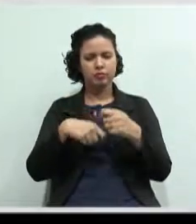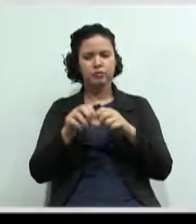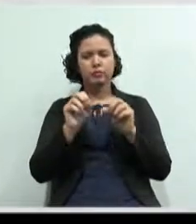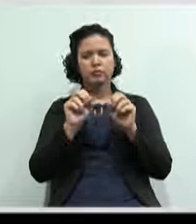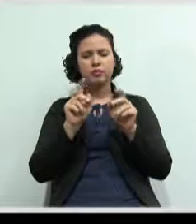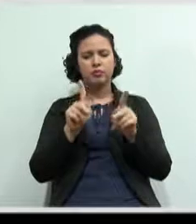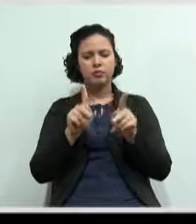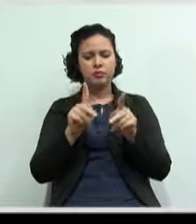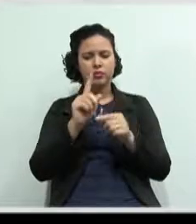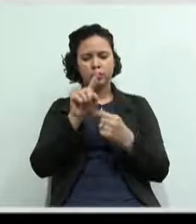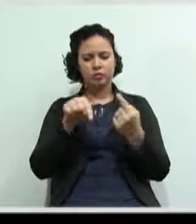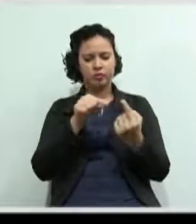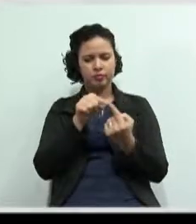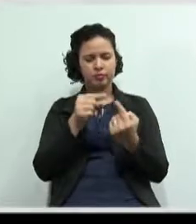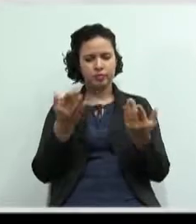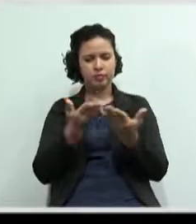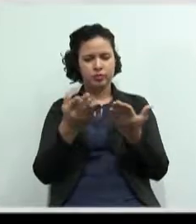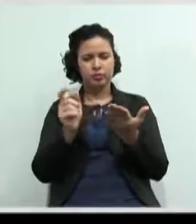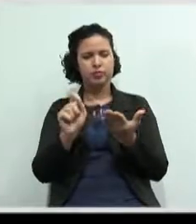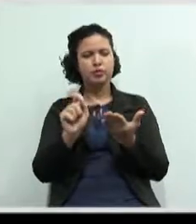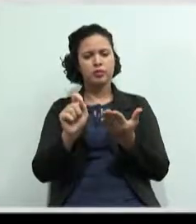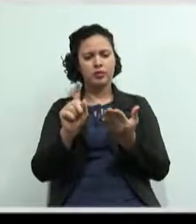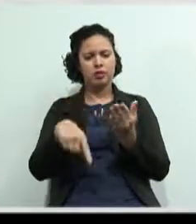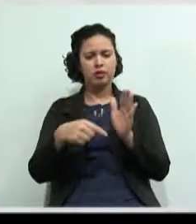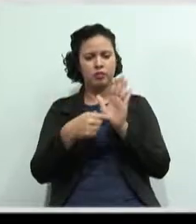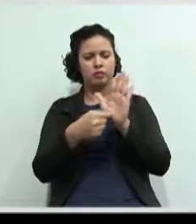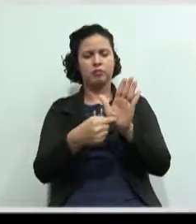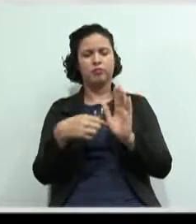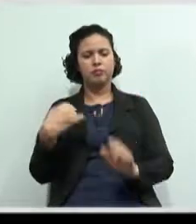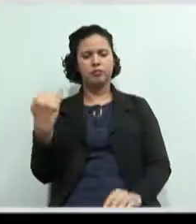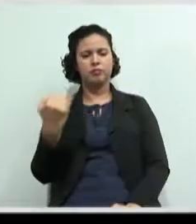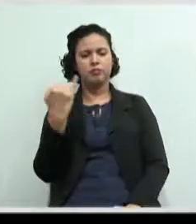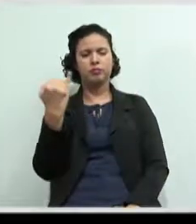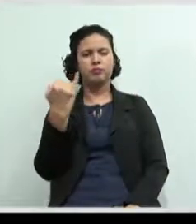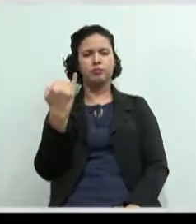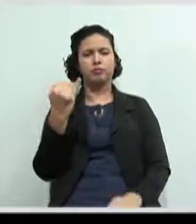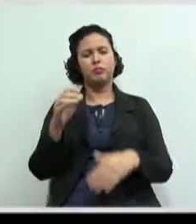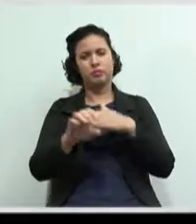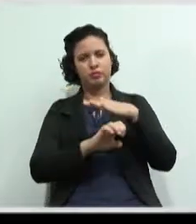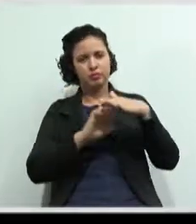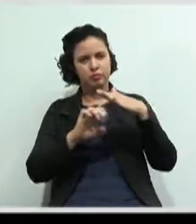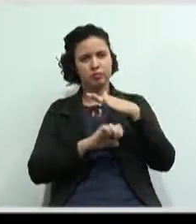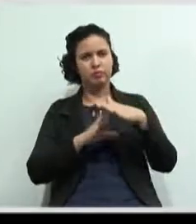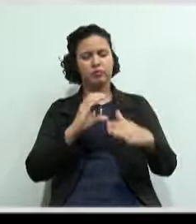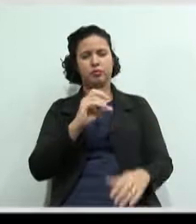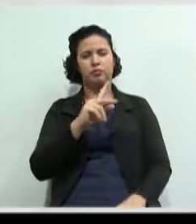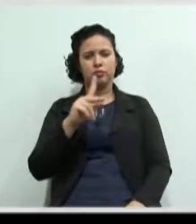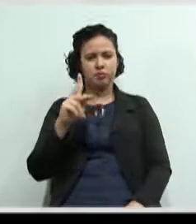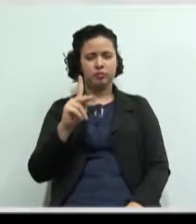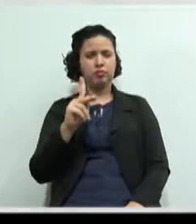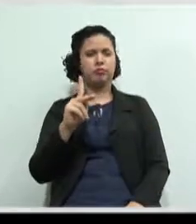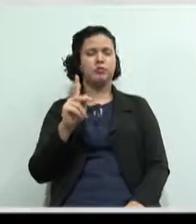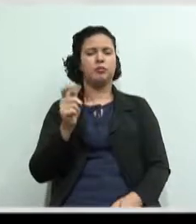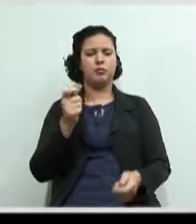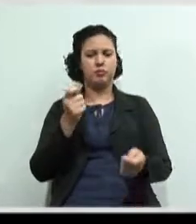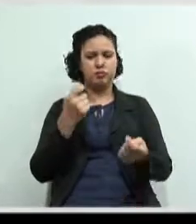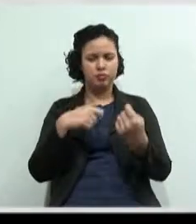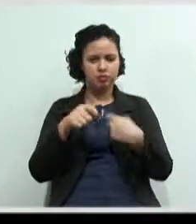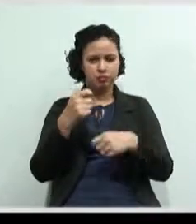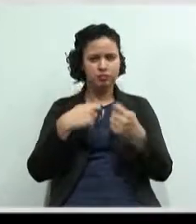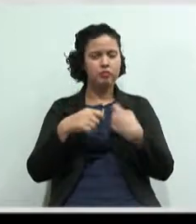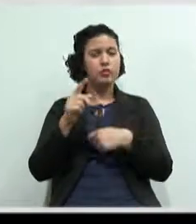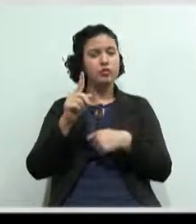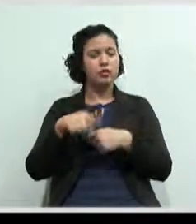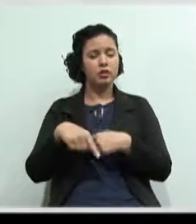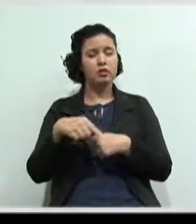os objetivos desta teleaula são o quê? Definir a importância das organizações na administração. Isso você vai verificar que é algo